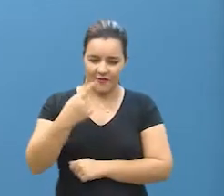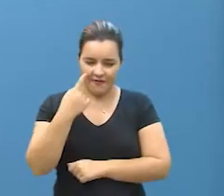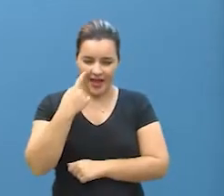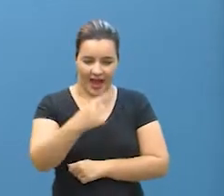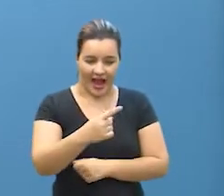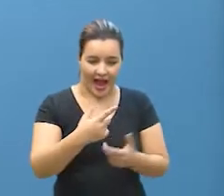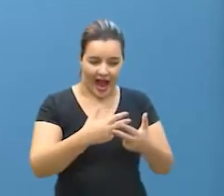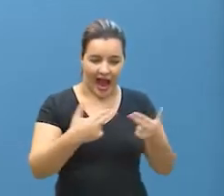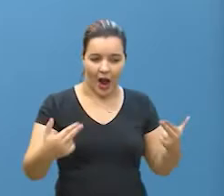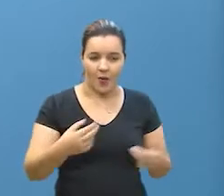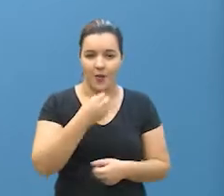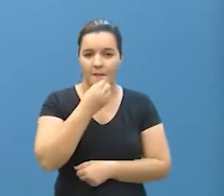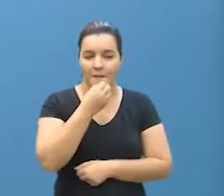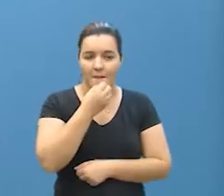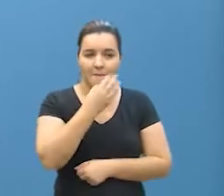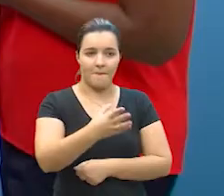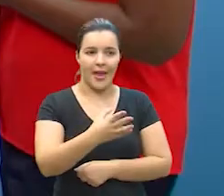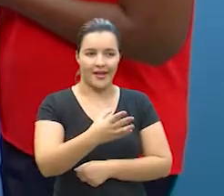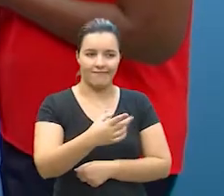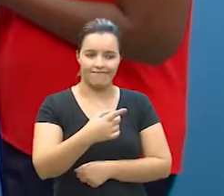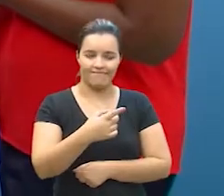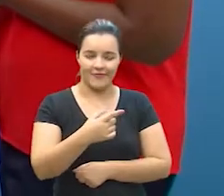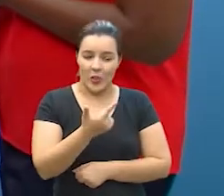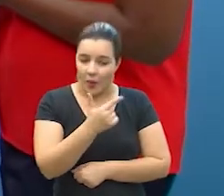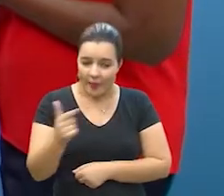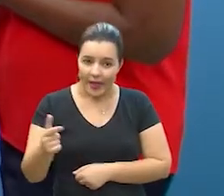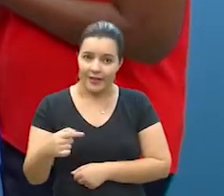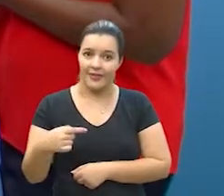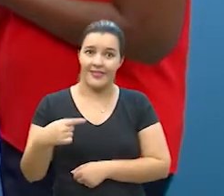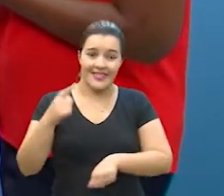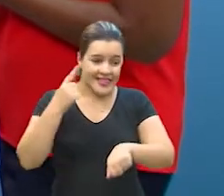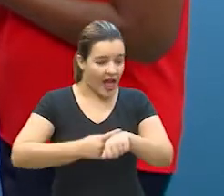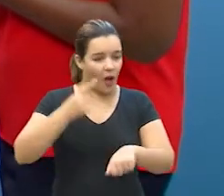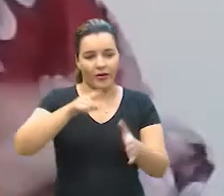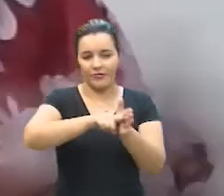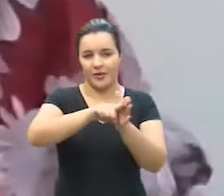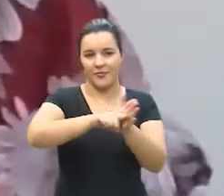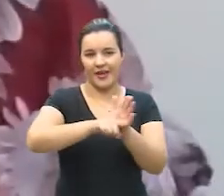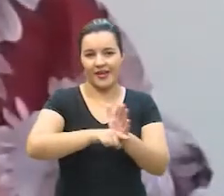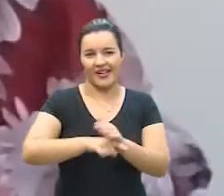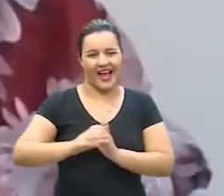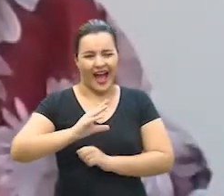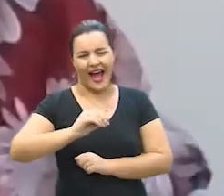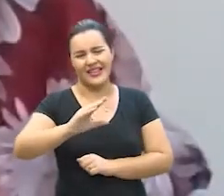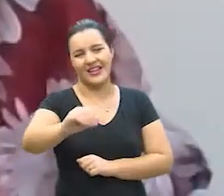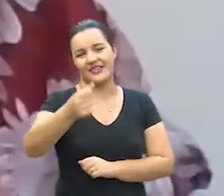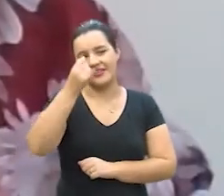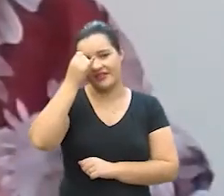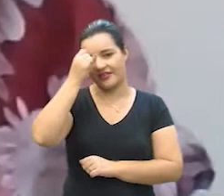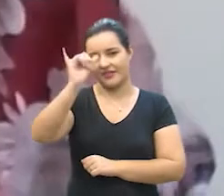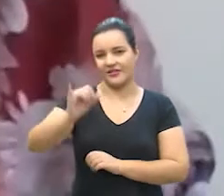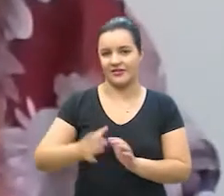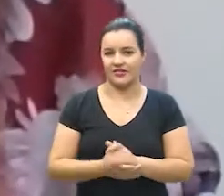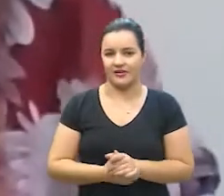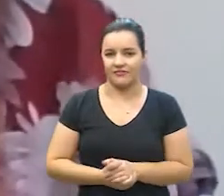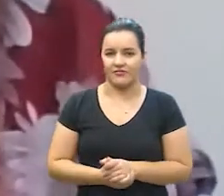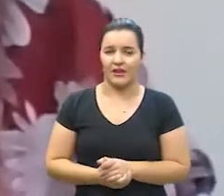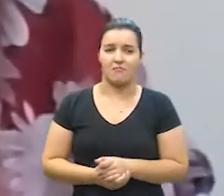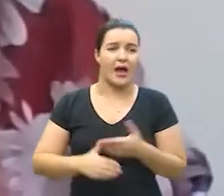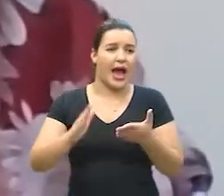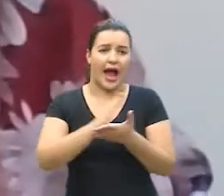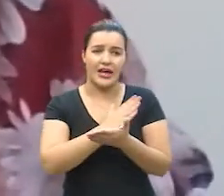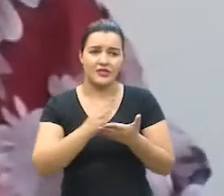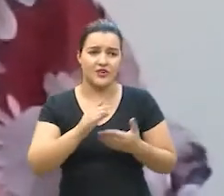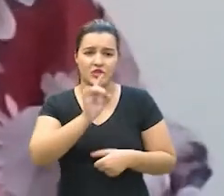Se algo não está bem, eu tenho que investir já. Mesmo que mais tarde a gente detecte que essa criança tenha só um atraso